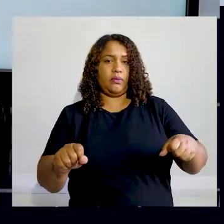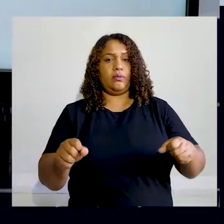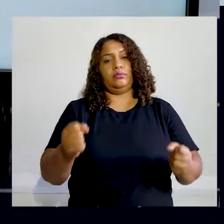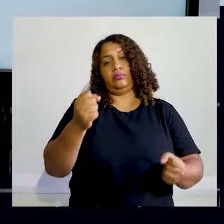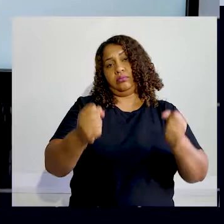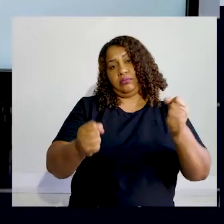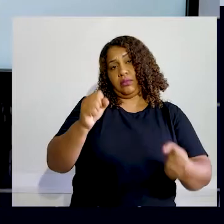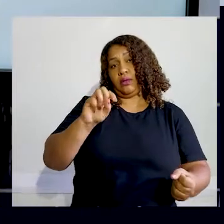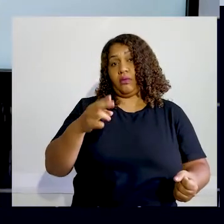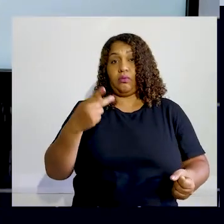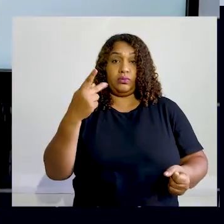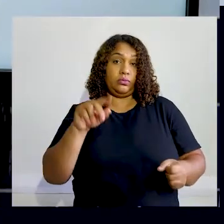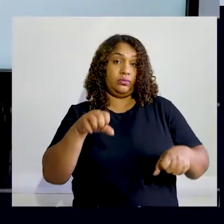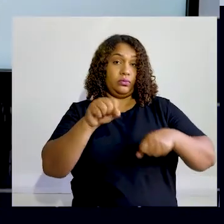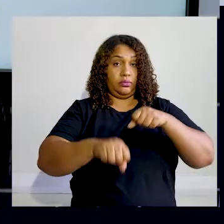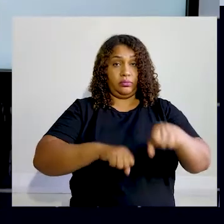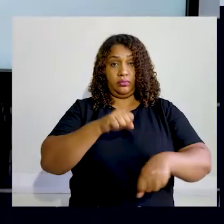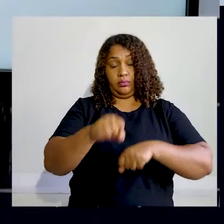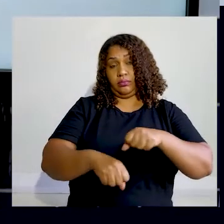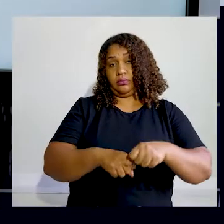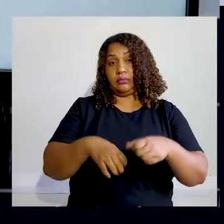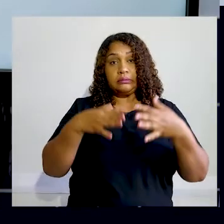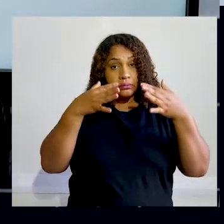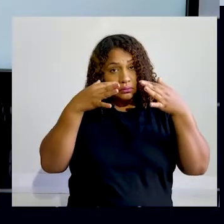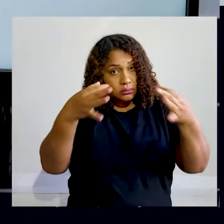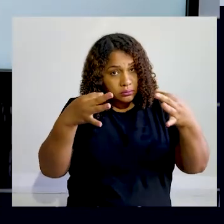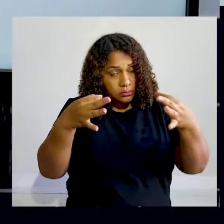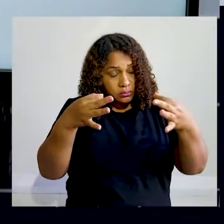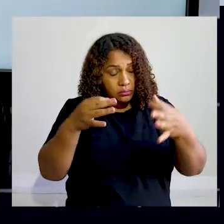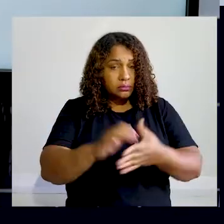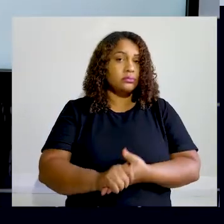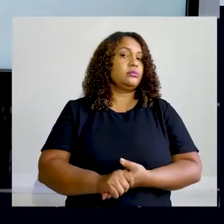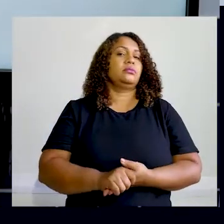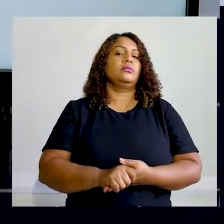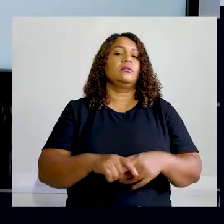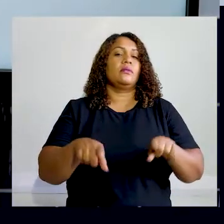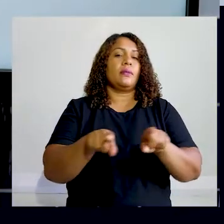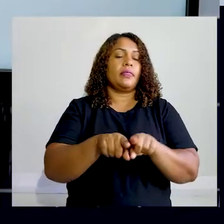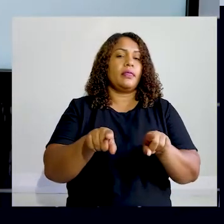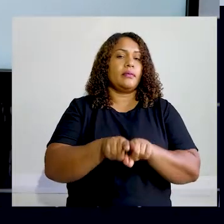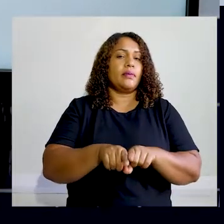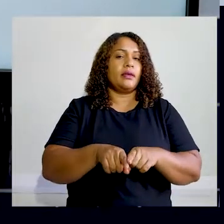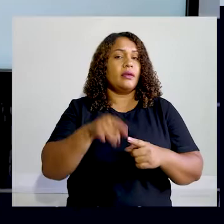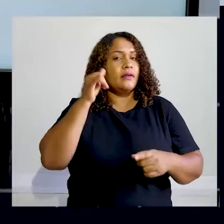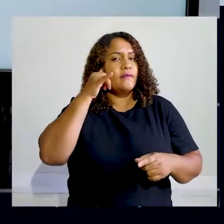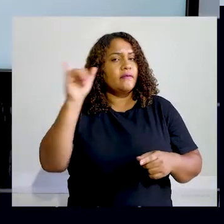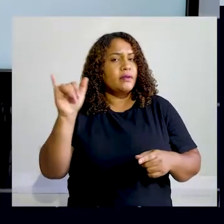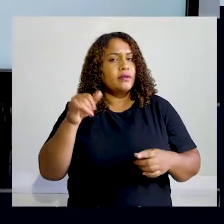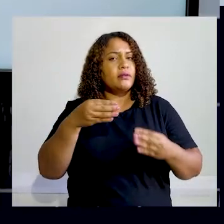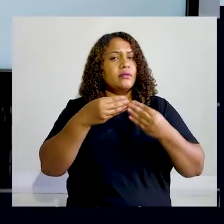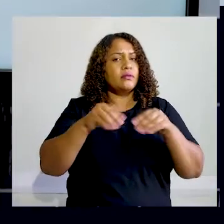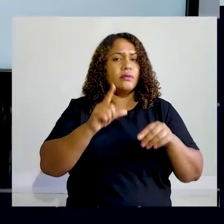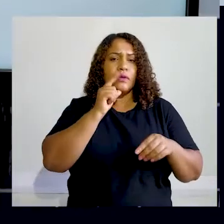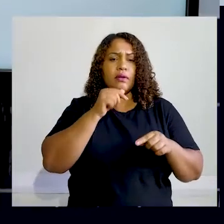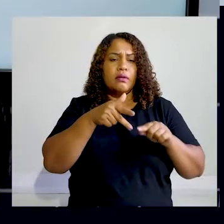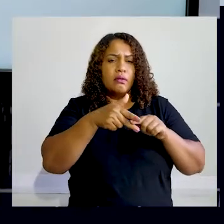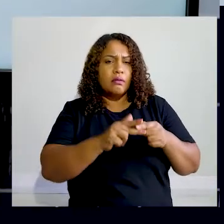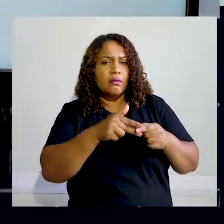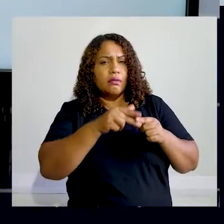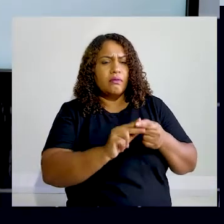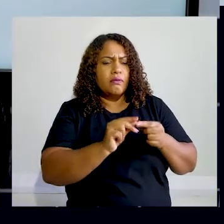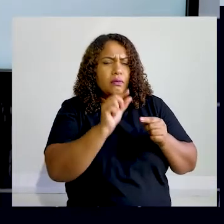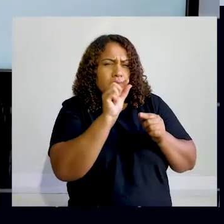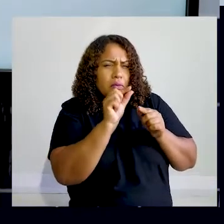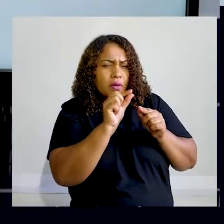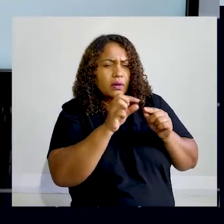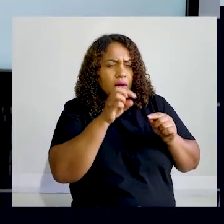sua bicicleta. Preste atenção e conserte eventuais vazamentos na sua casa. Um buraquinho